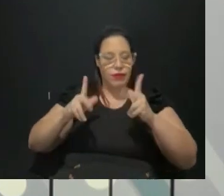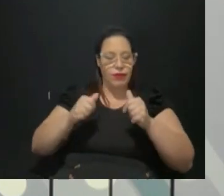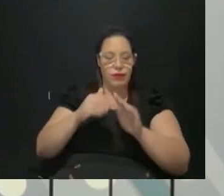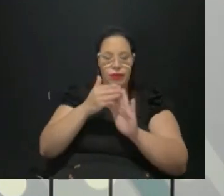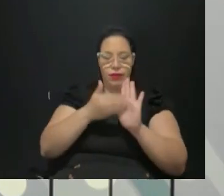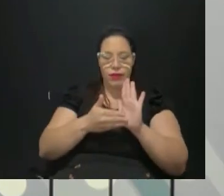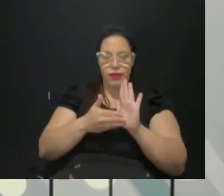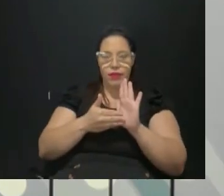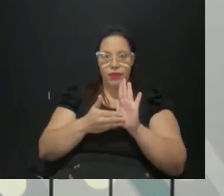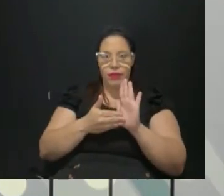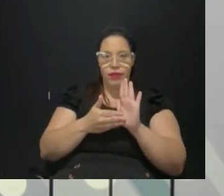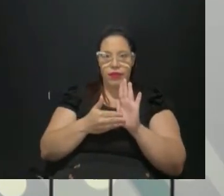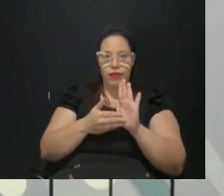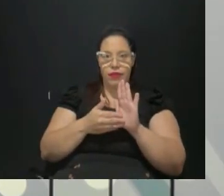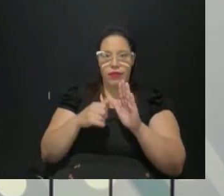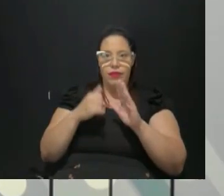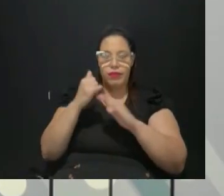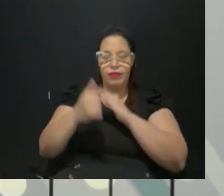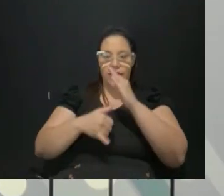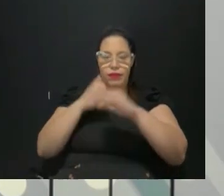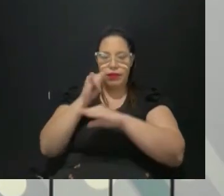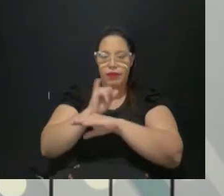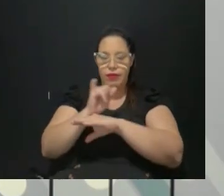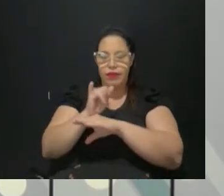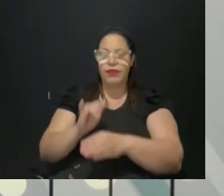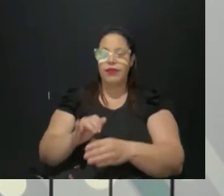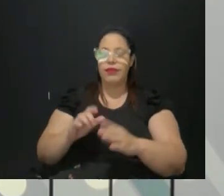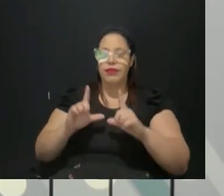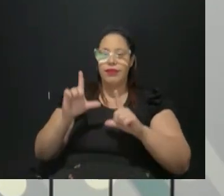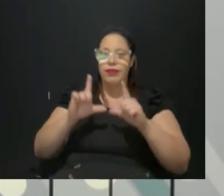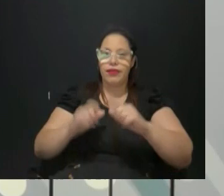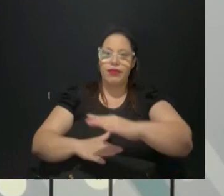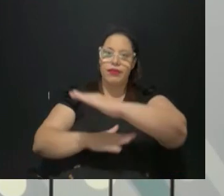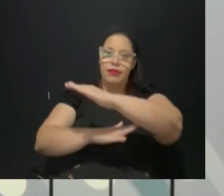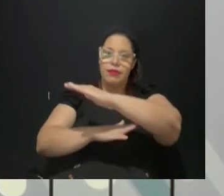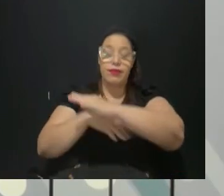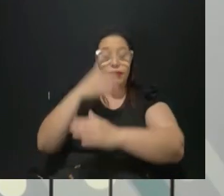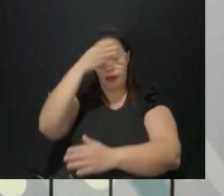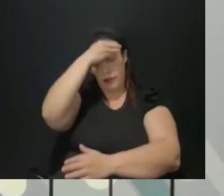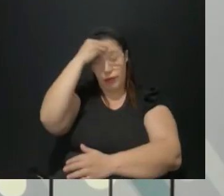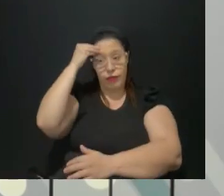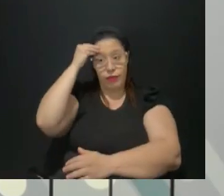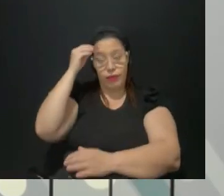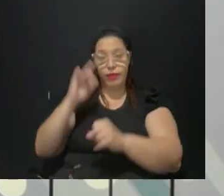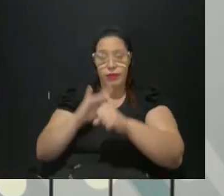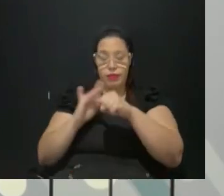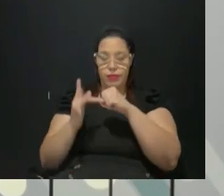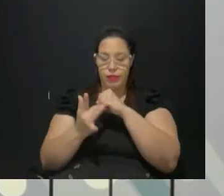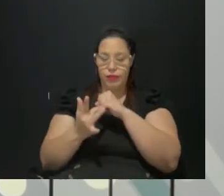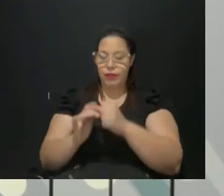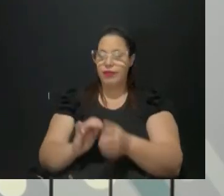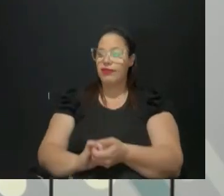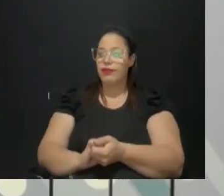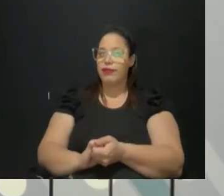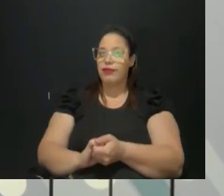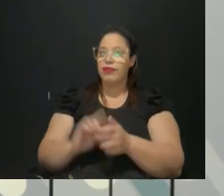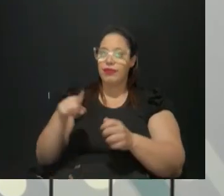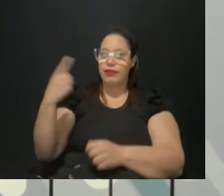os quadros da nossa programação no YouTube da TV Câmara Campinas e não se esqueça de nos acompanhar nas redes